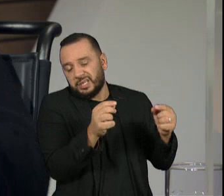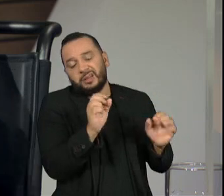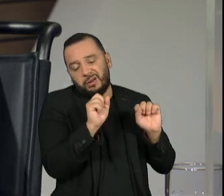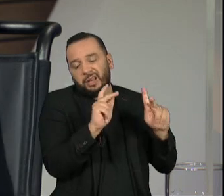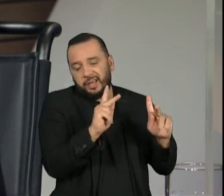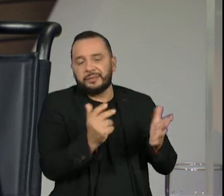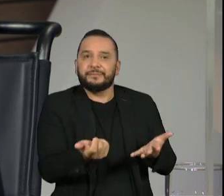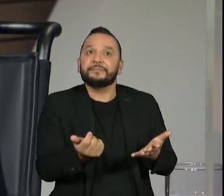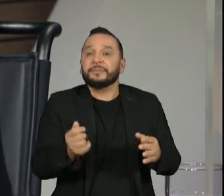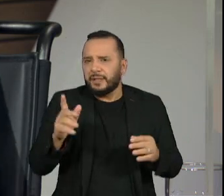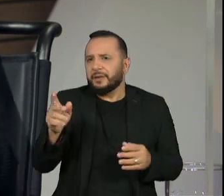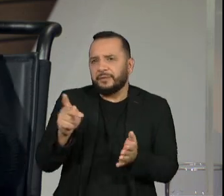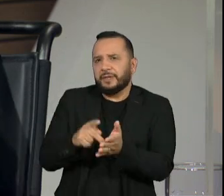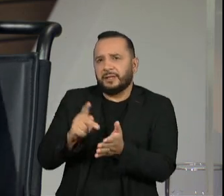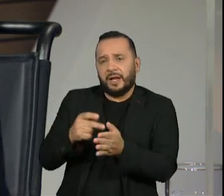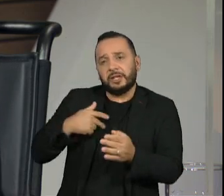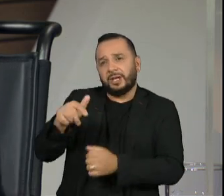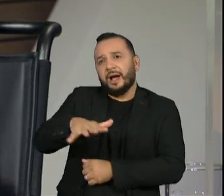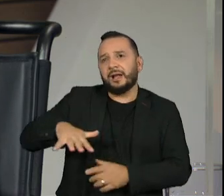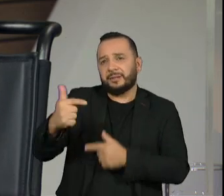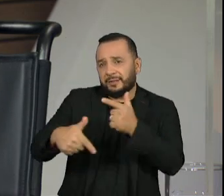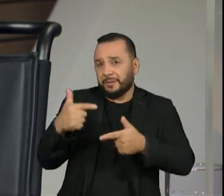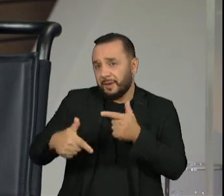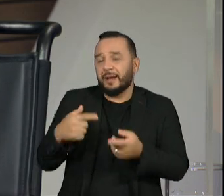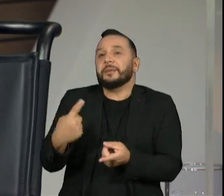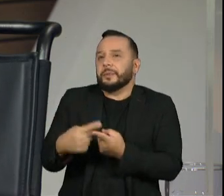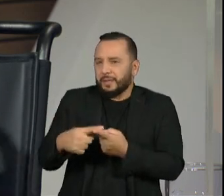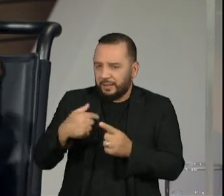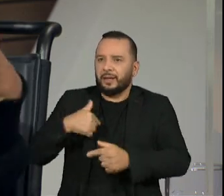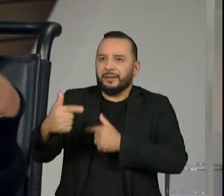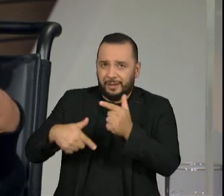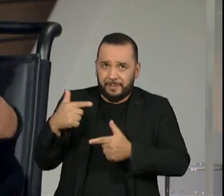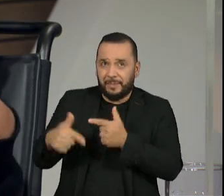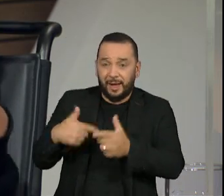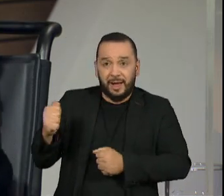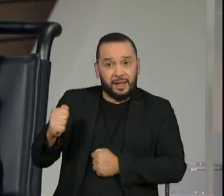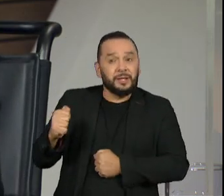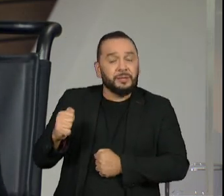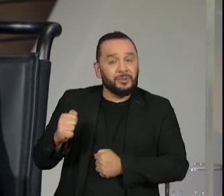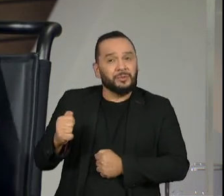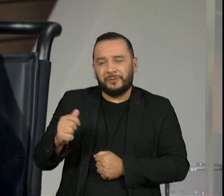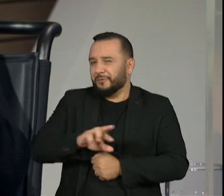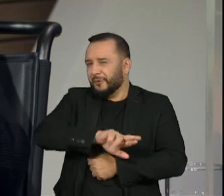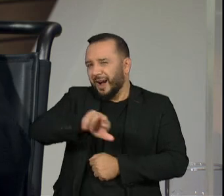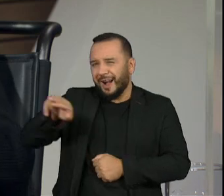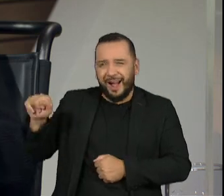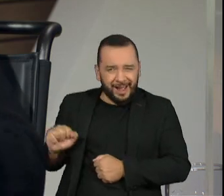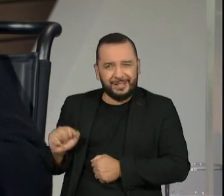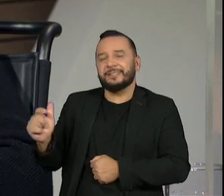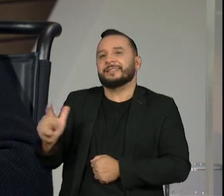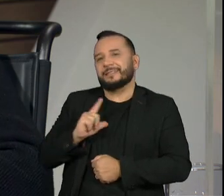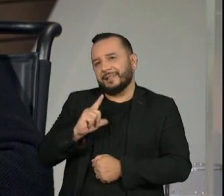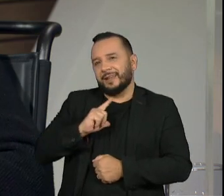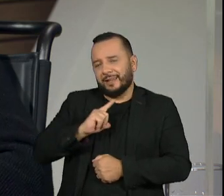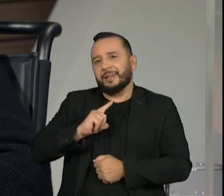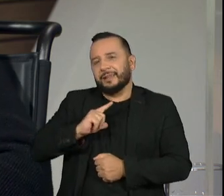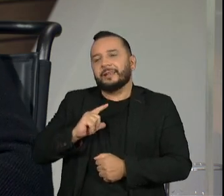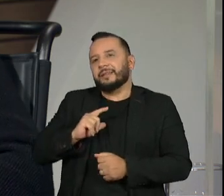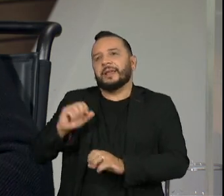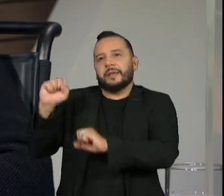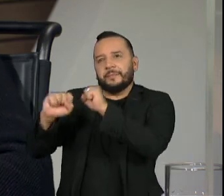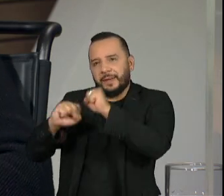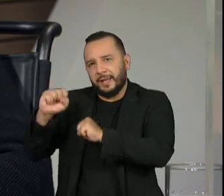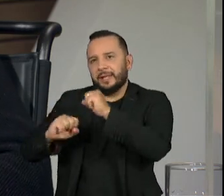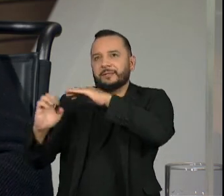formalmente considerado como trabalho, porque tem uma série de atividades que são trabalho que a gente não chama de trabalho, mas o mundo do trabalho socialmente prestigiado,